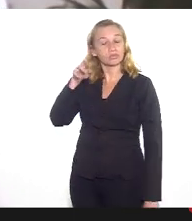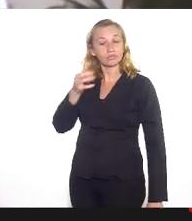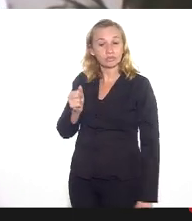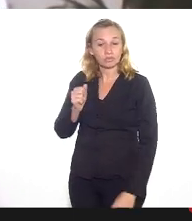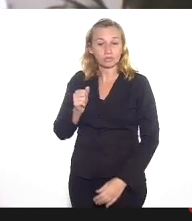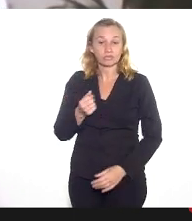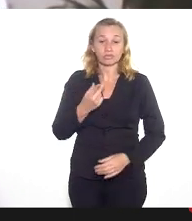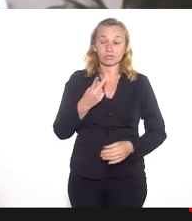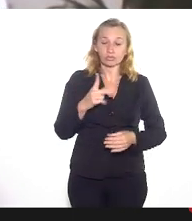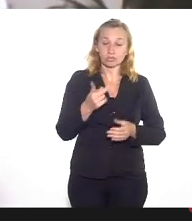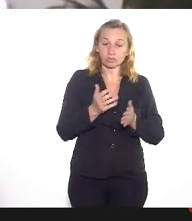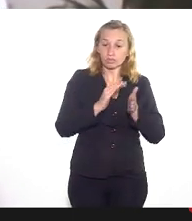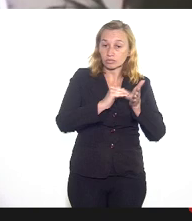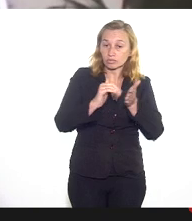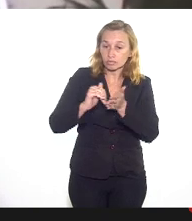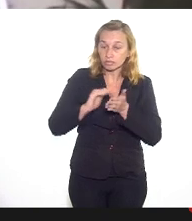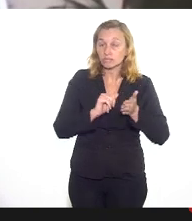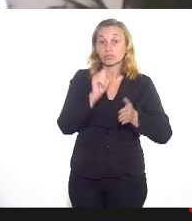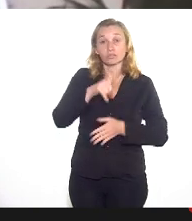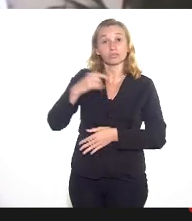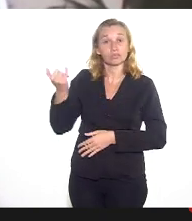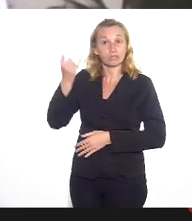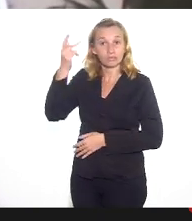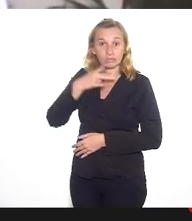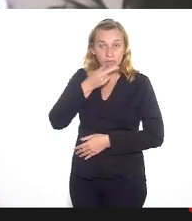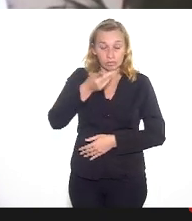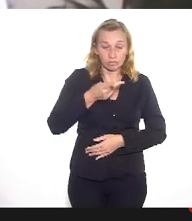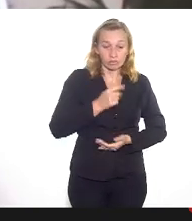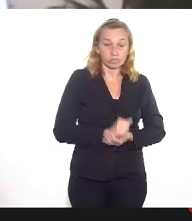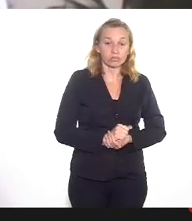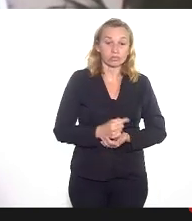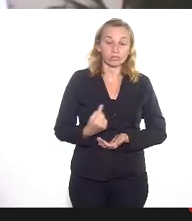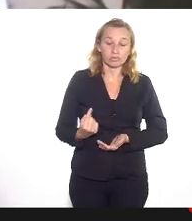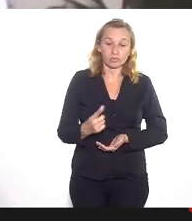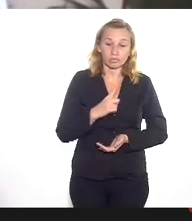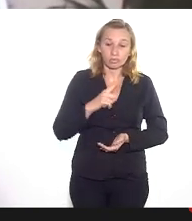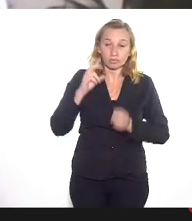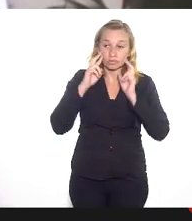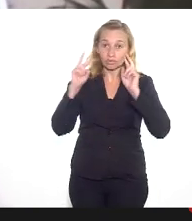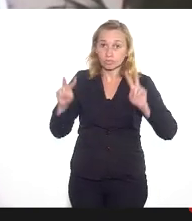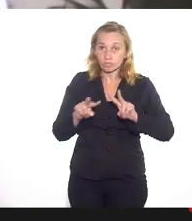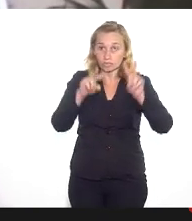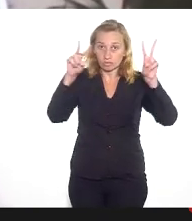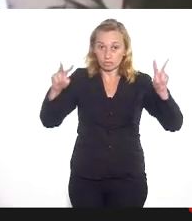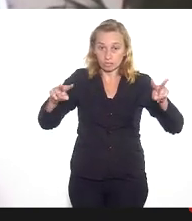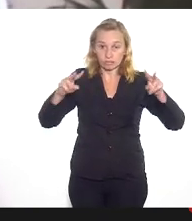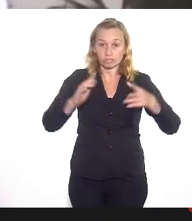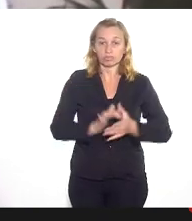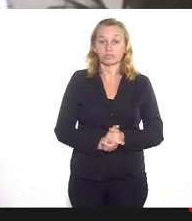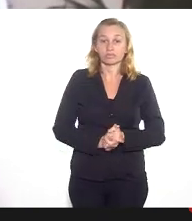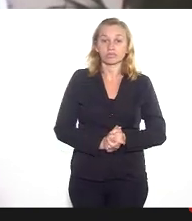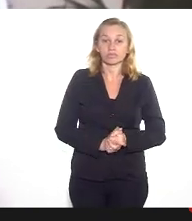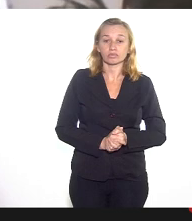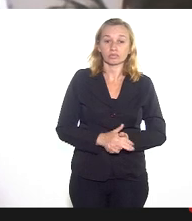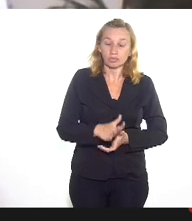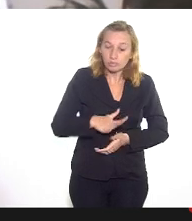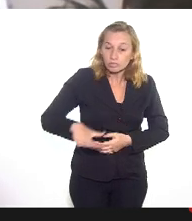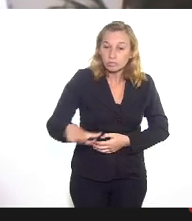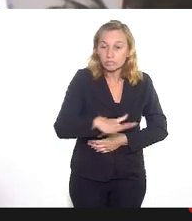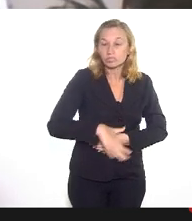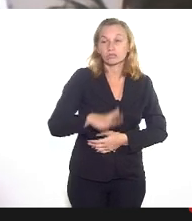demonstrações financeiras. E é importante dizer que a gente tem uma visão, né, por